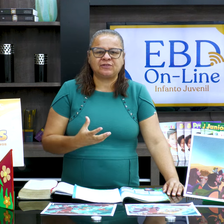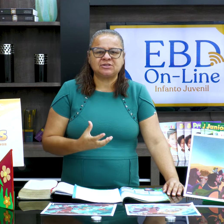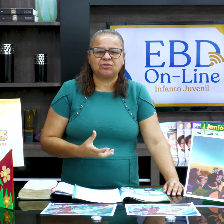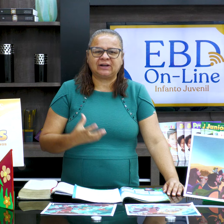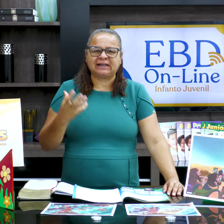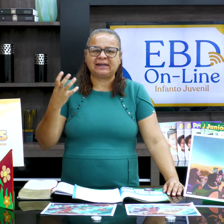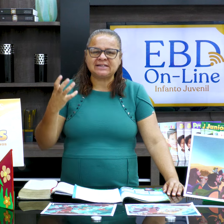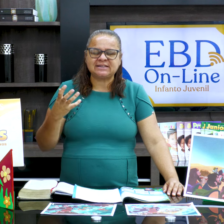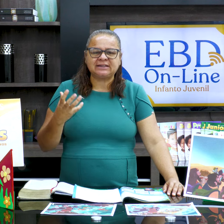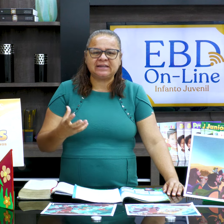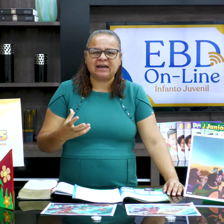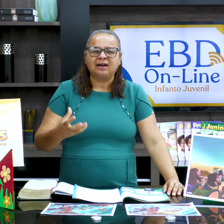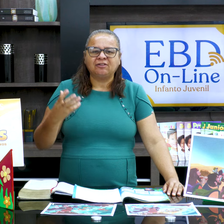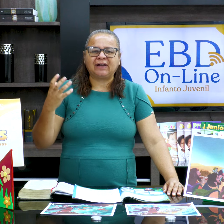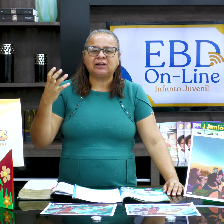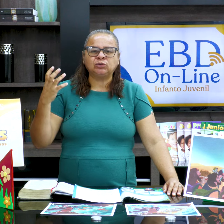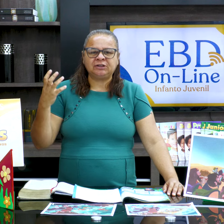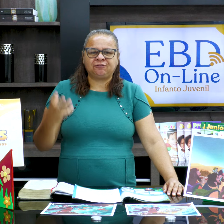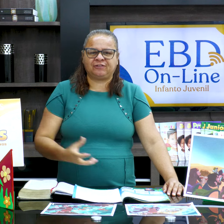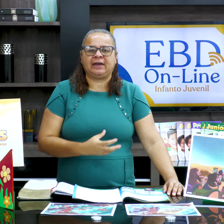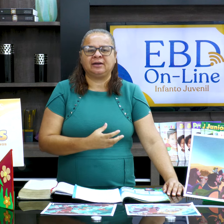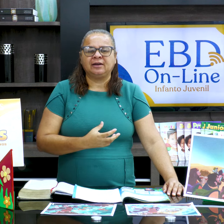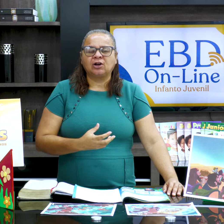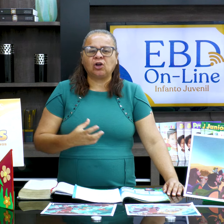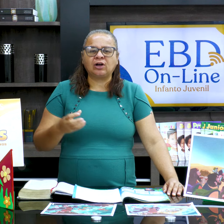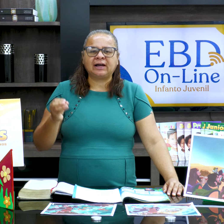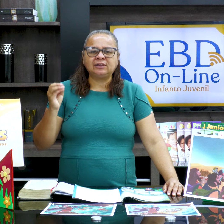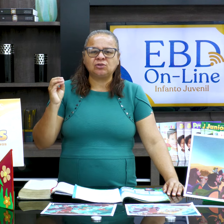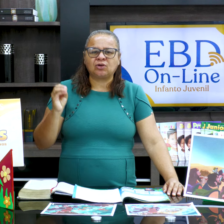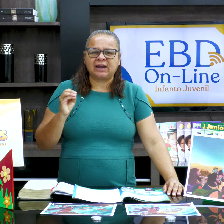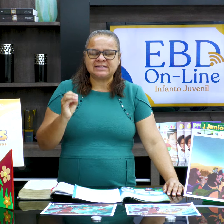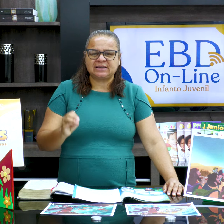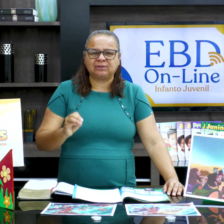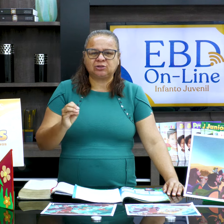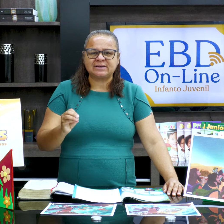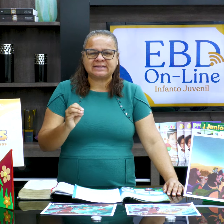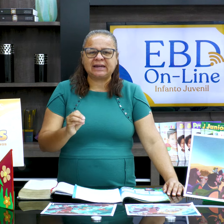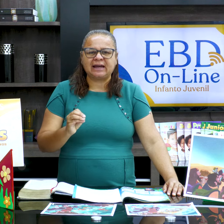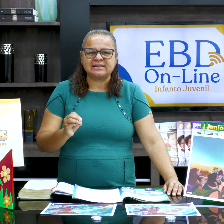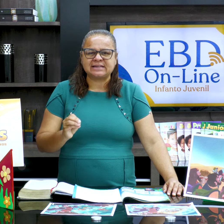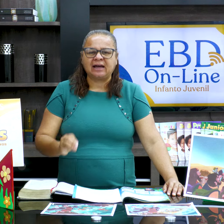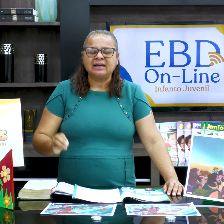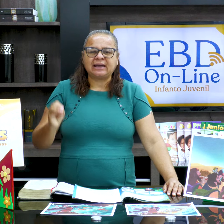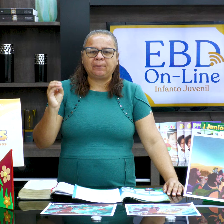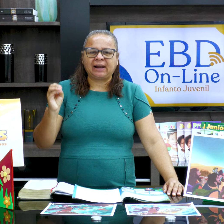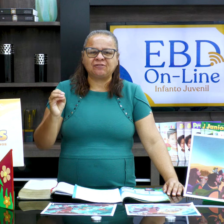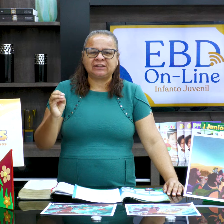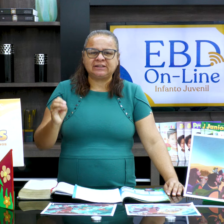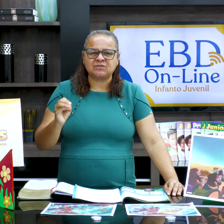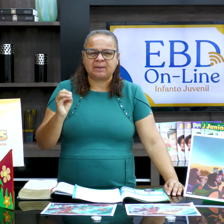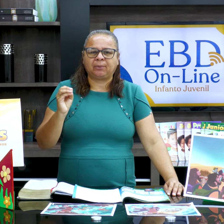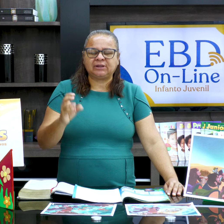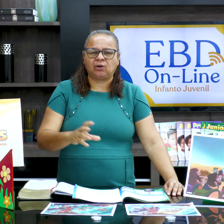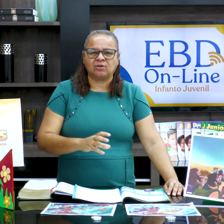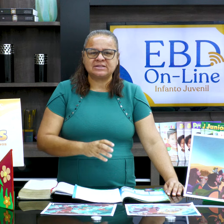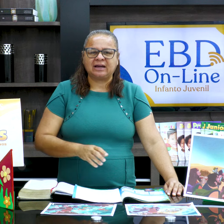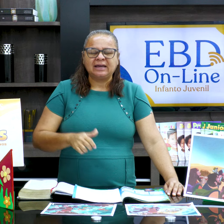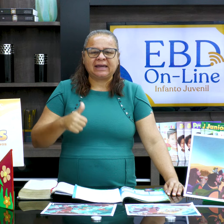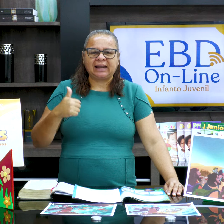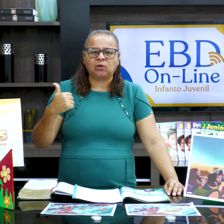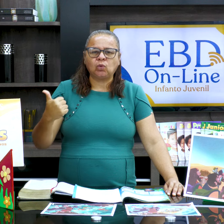você professor vai estar nesse dia falando de fé colocando no coração das tuas crianças que a palavra de Deus é